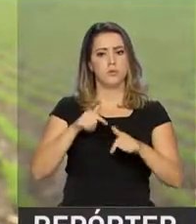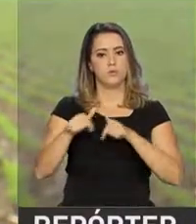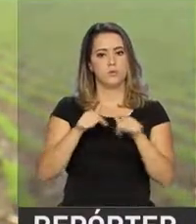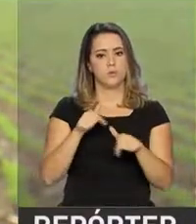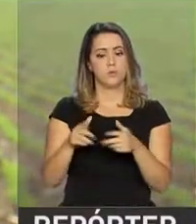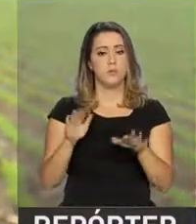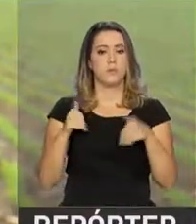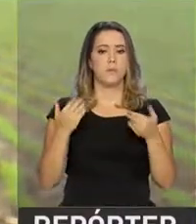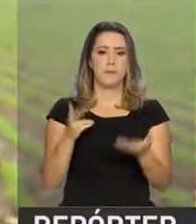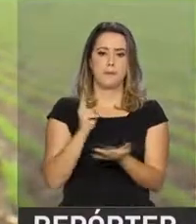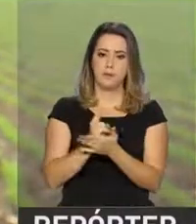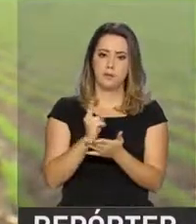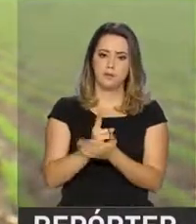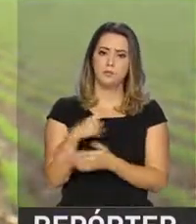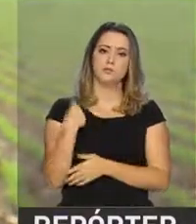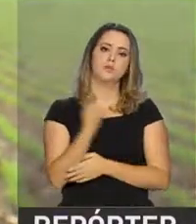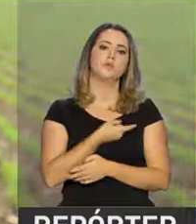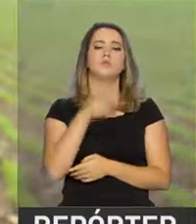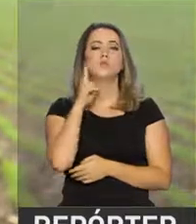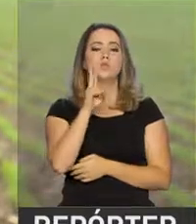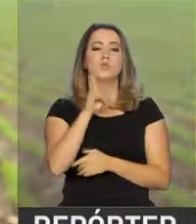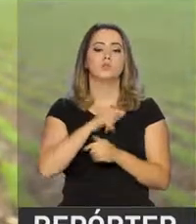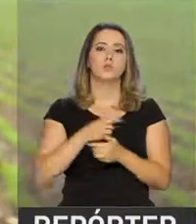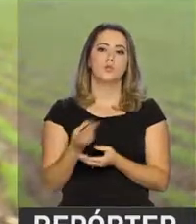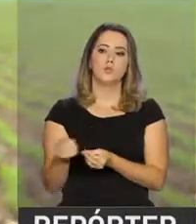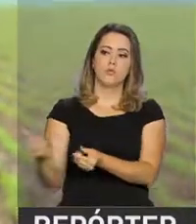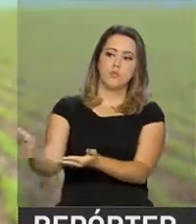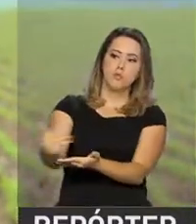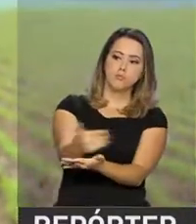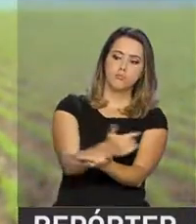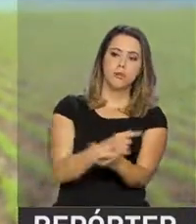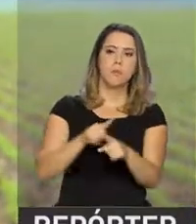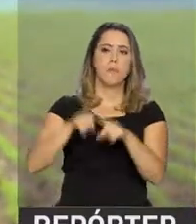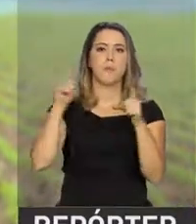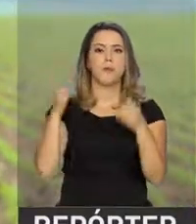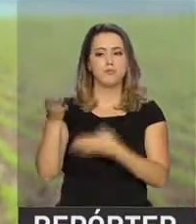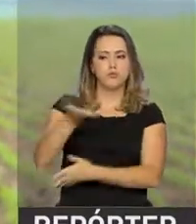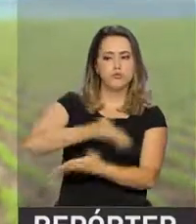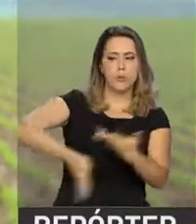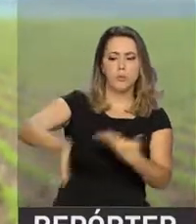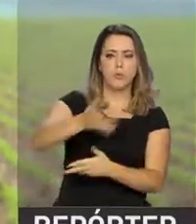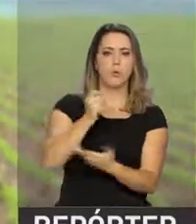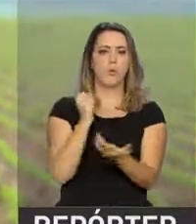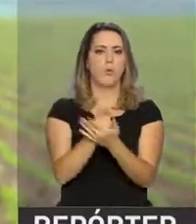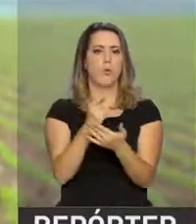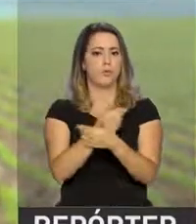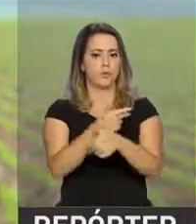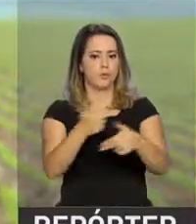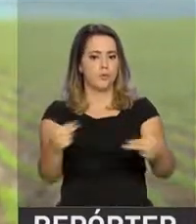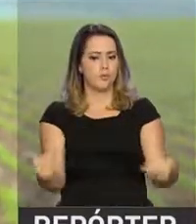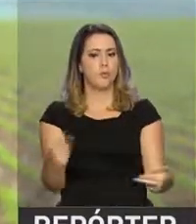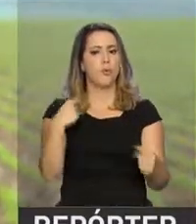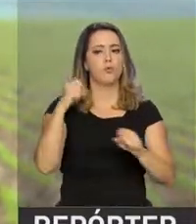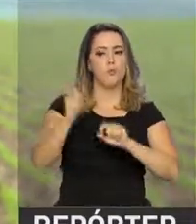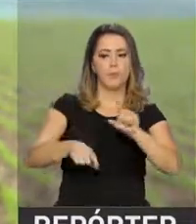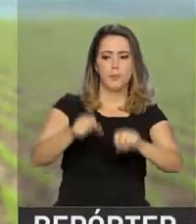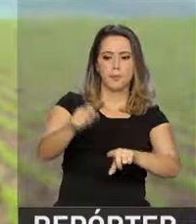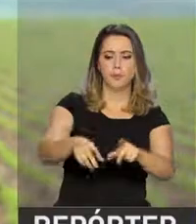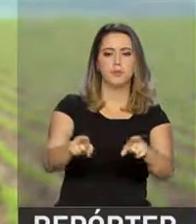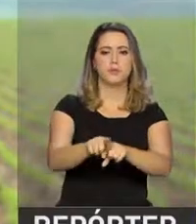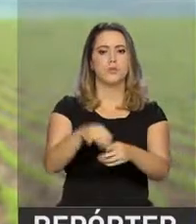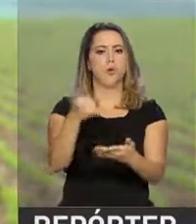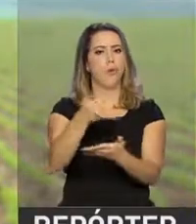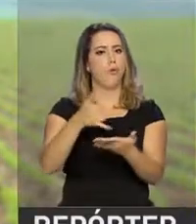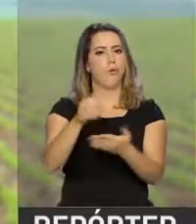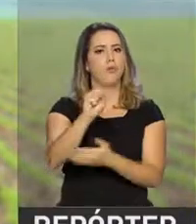embora a gente não tenha tanta receita muito dinheiro envolvido com compra de insumos produção de adubo produção de